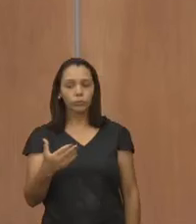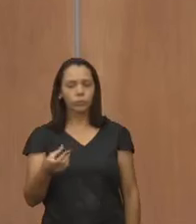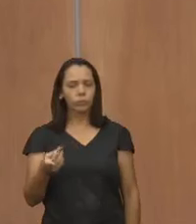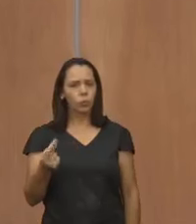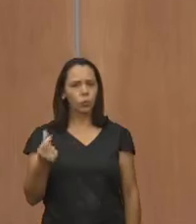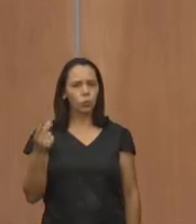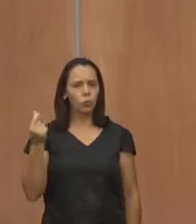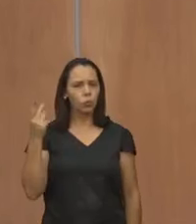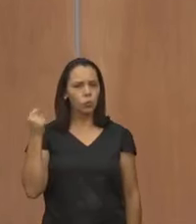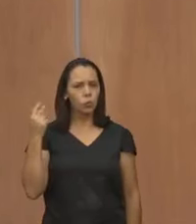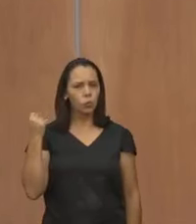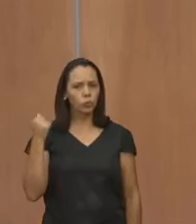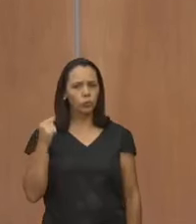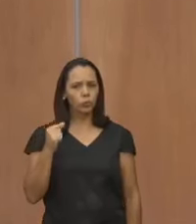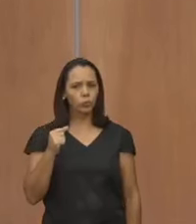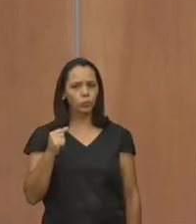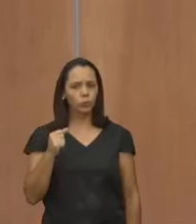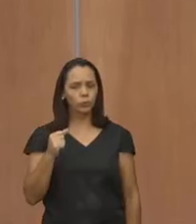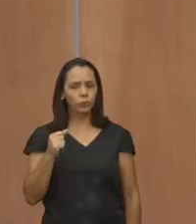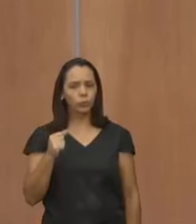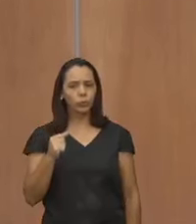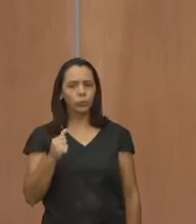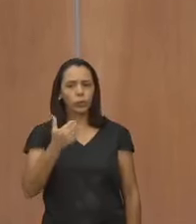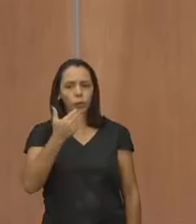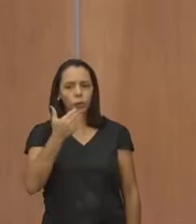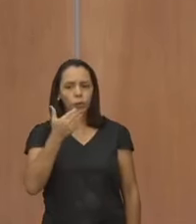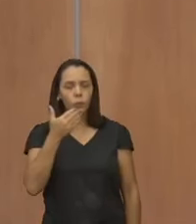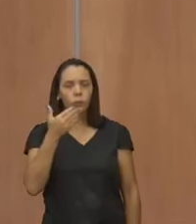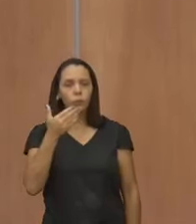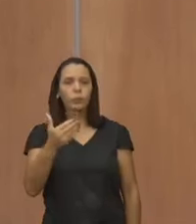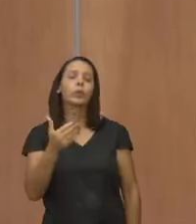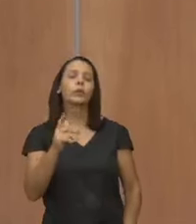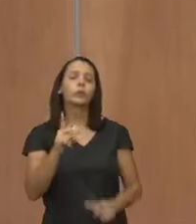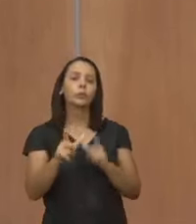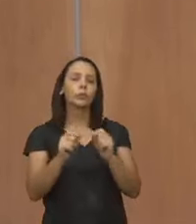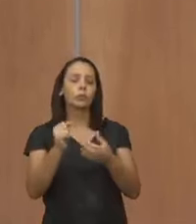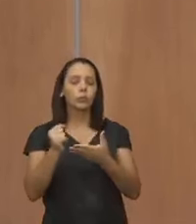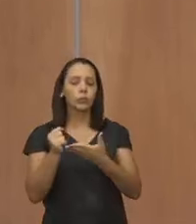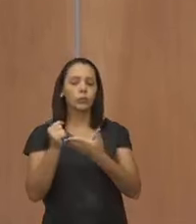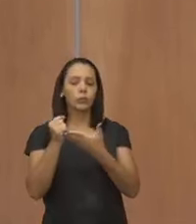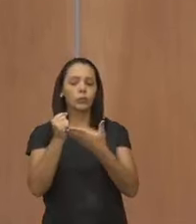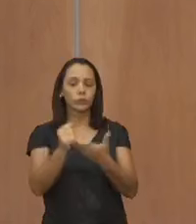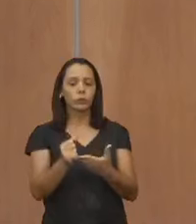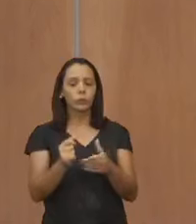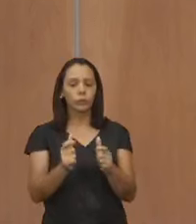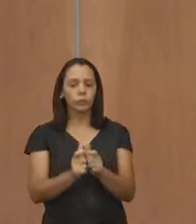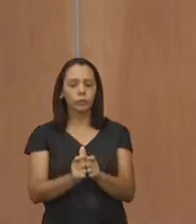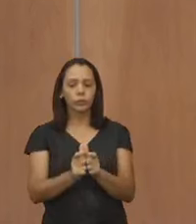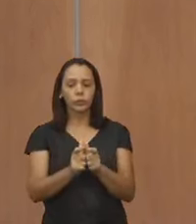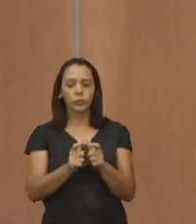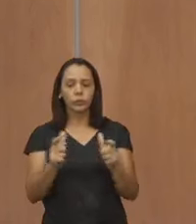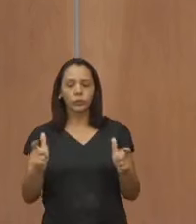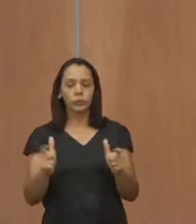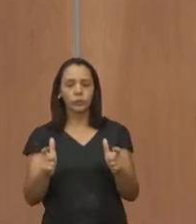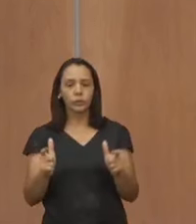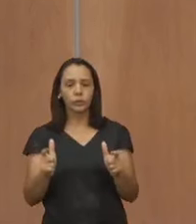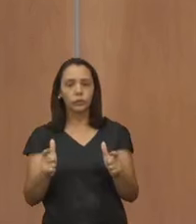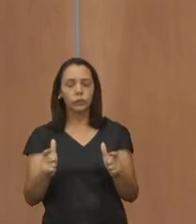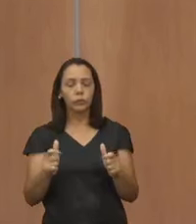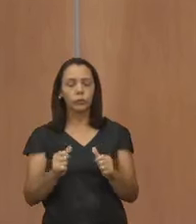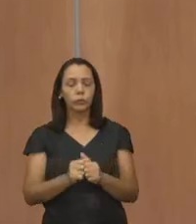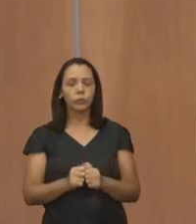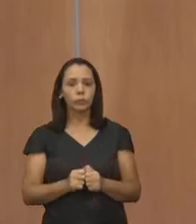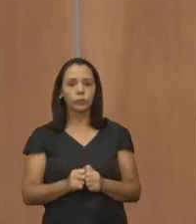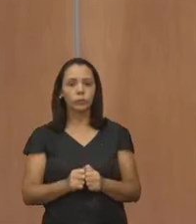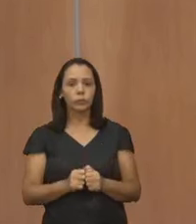tempos maior descentralização administrativa e a ampliação da presença do poder